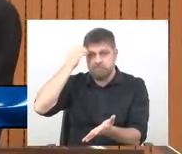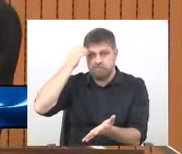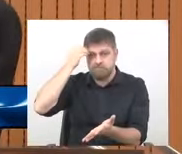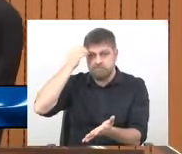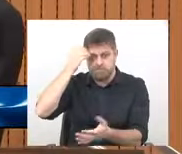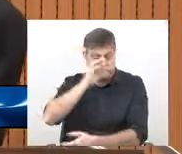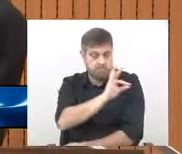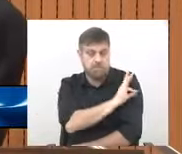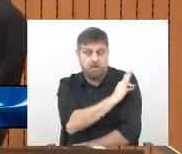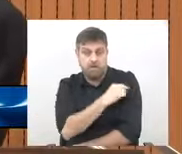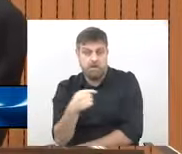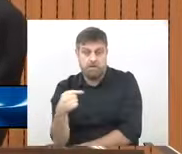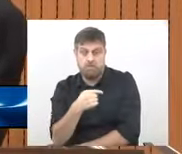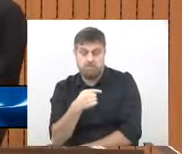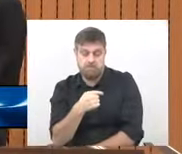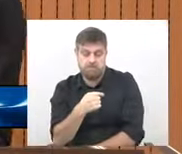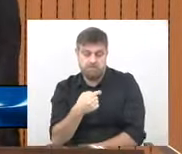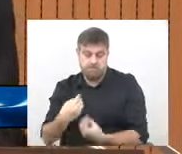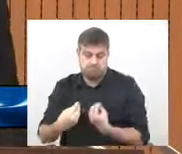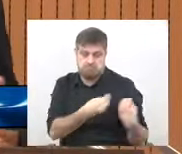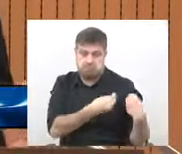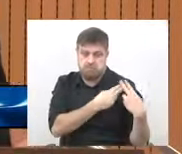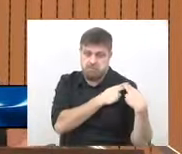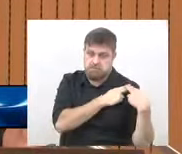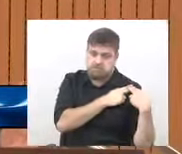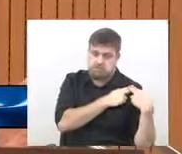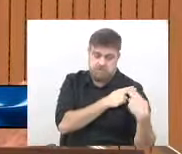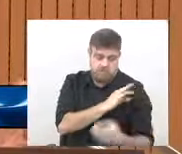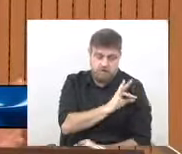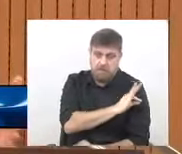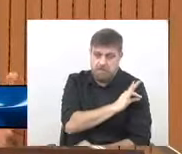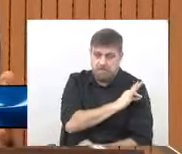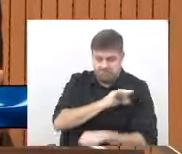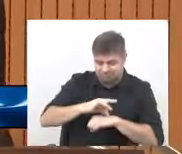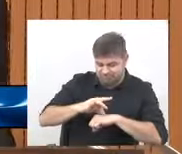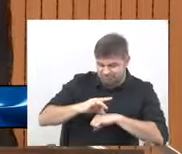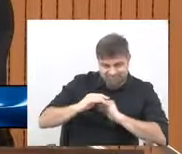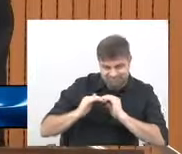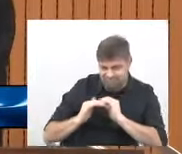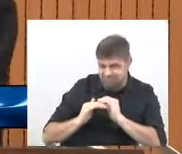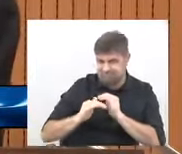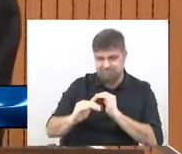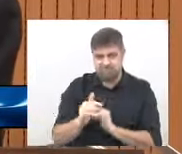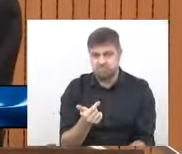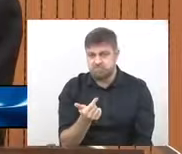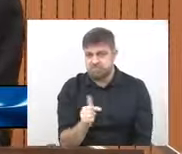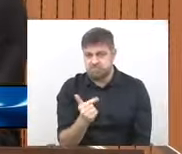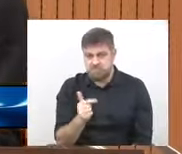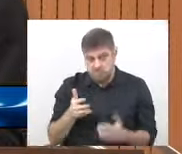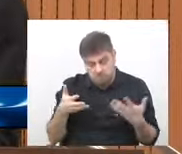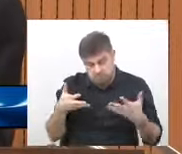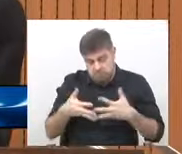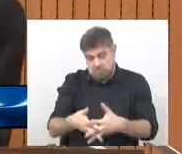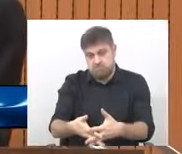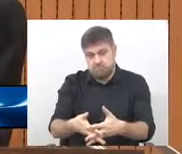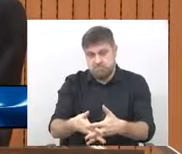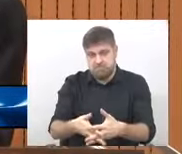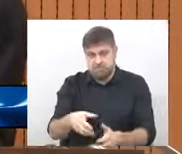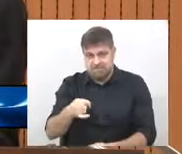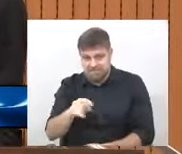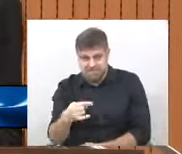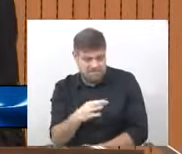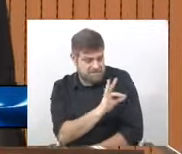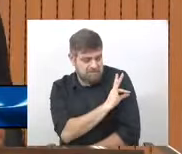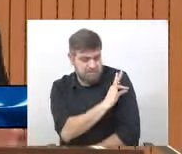para a prefeitura. Só que a prefeitura nem massa tem. Está complicado. Então, se na prefeitura